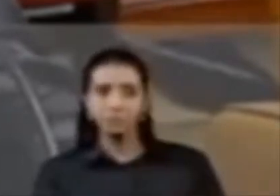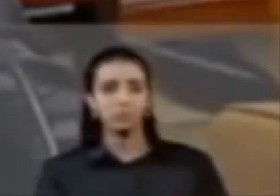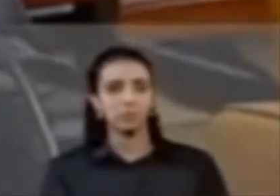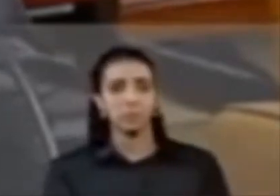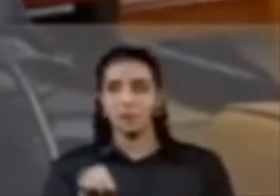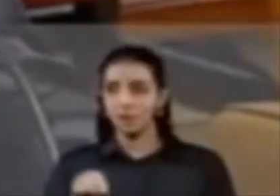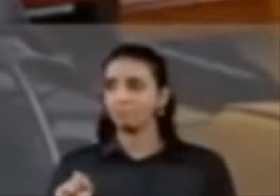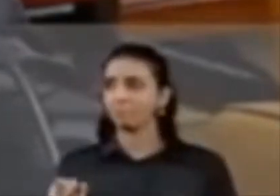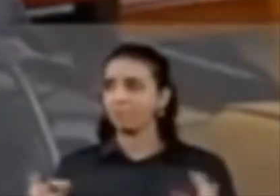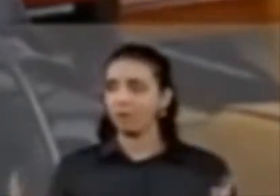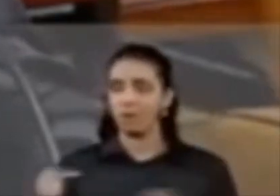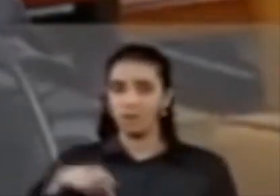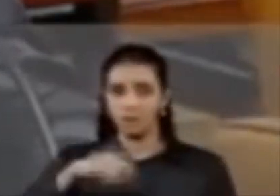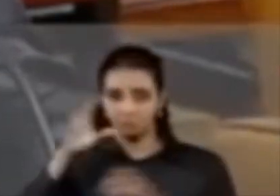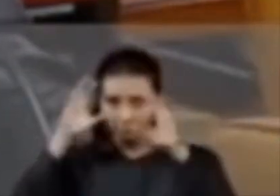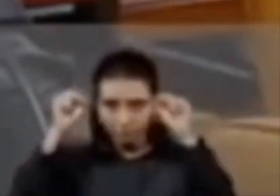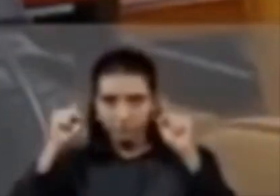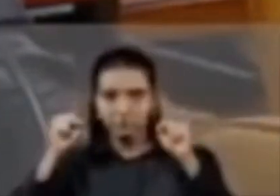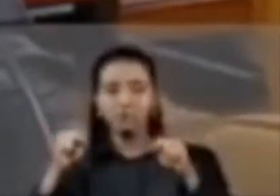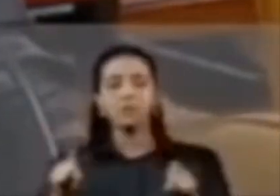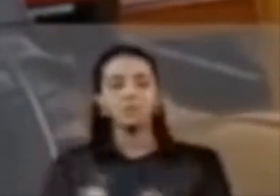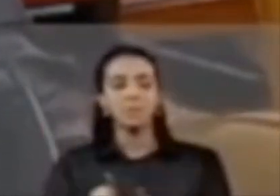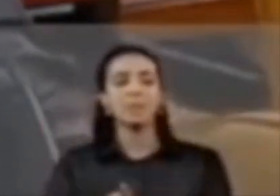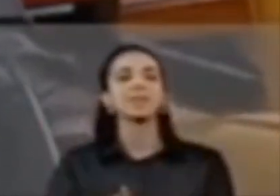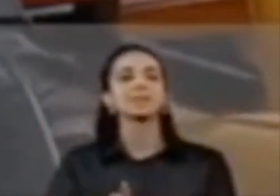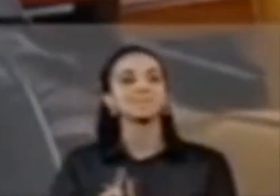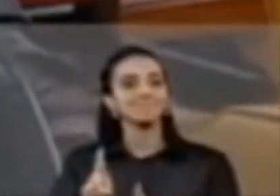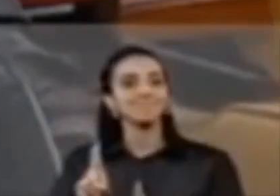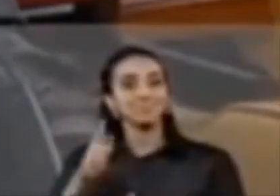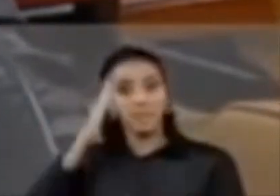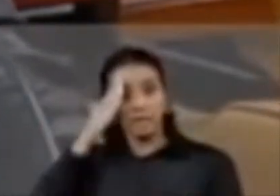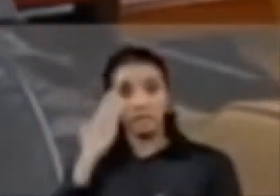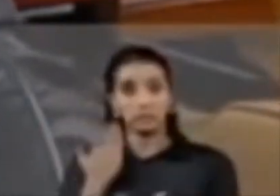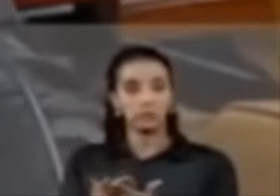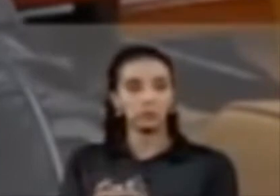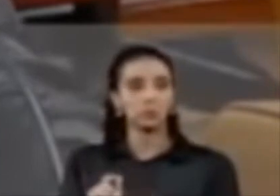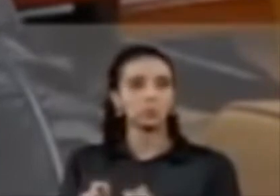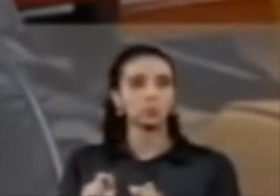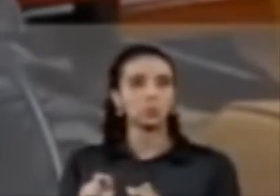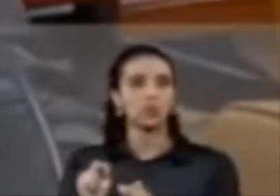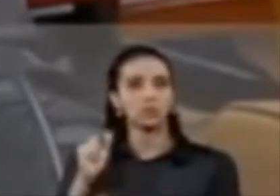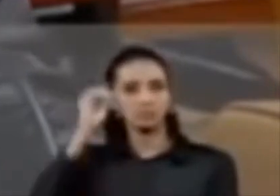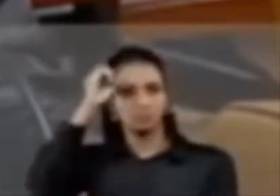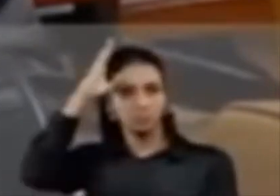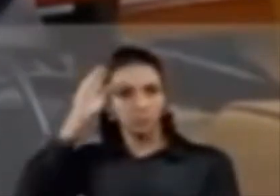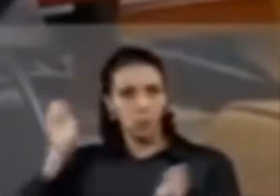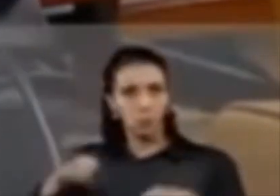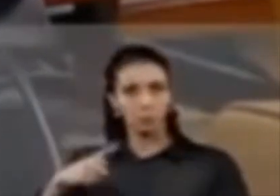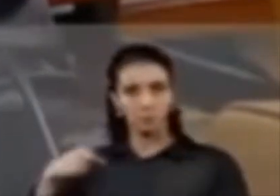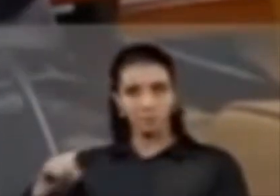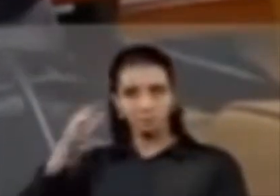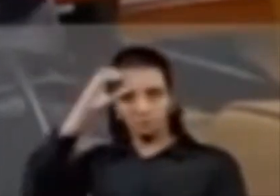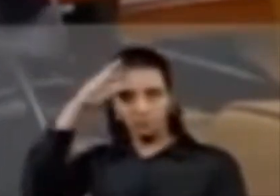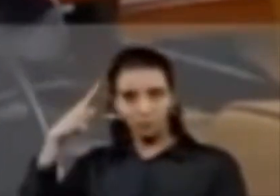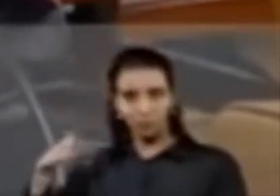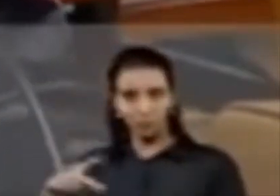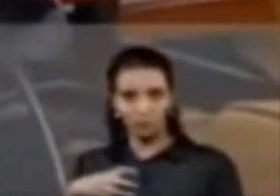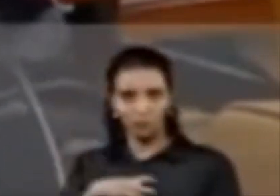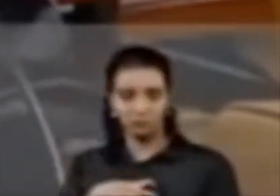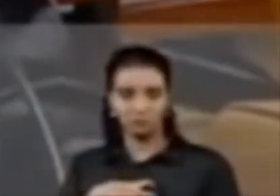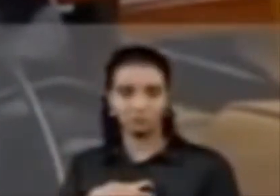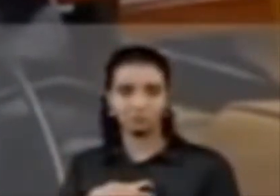nesse tribunal depositam grande expectativa na capacidade de gestão de Vossa Excelência,